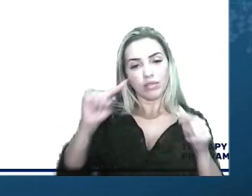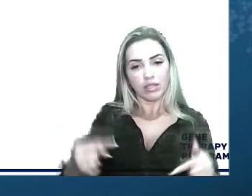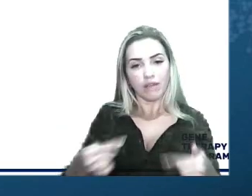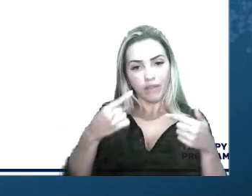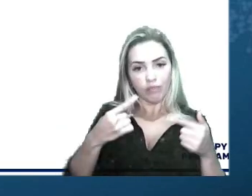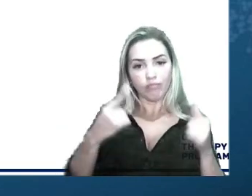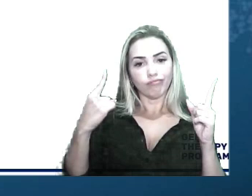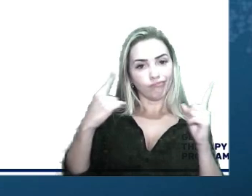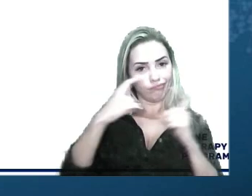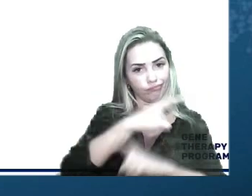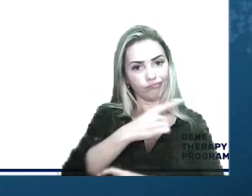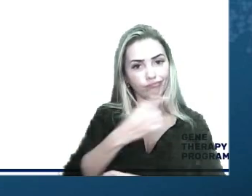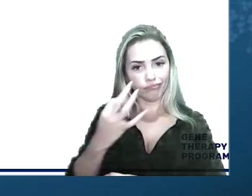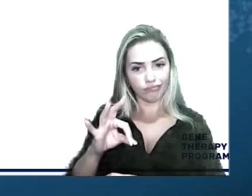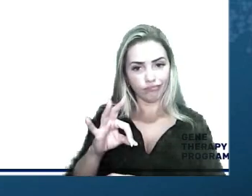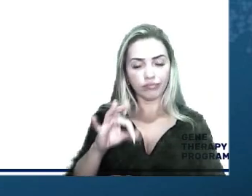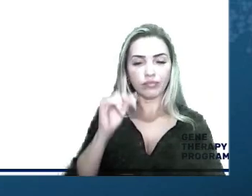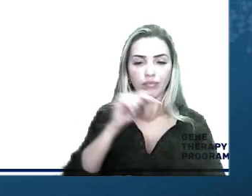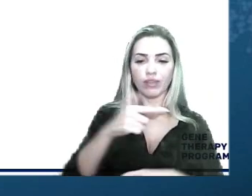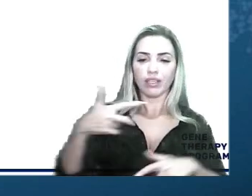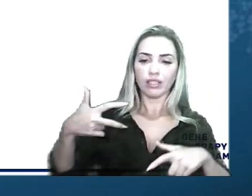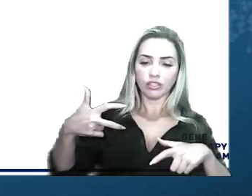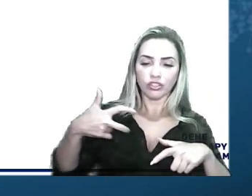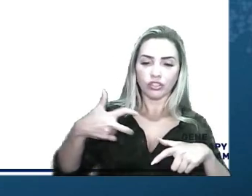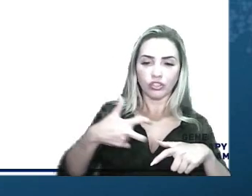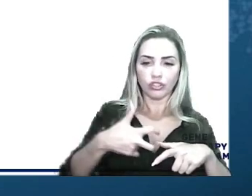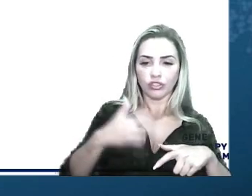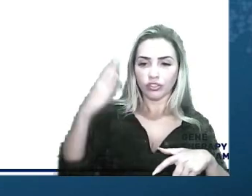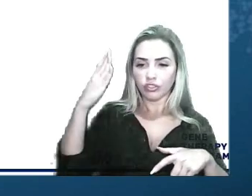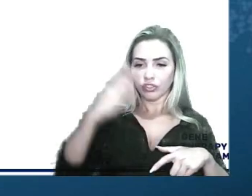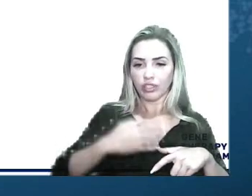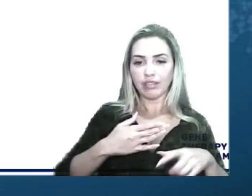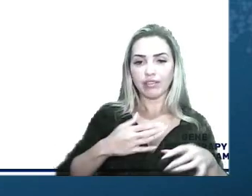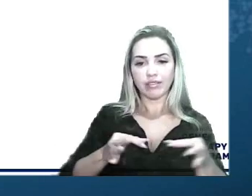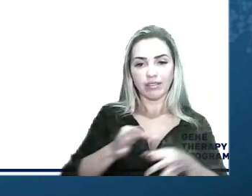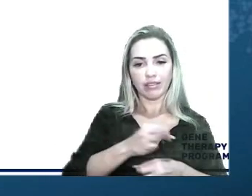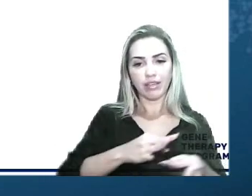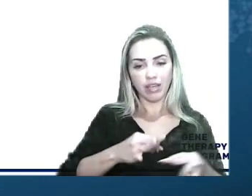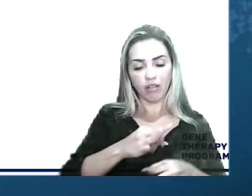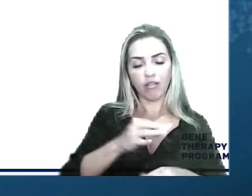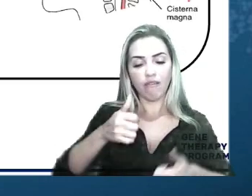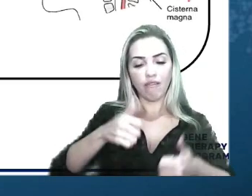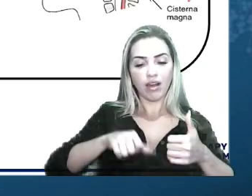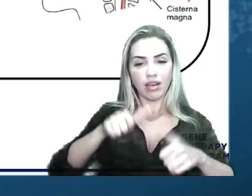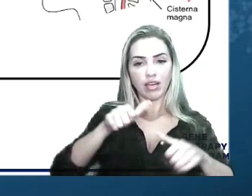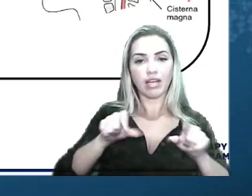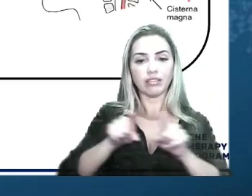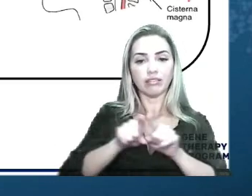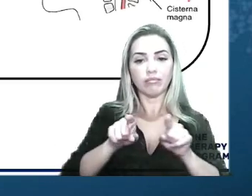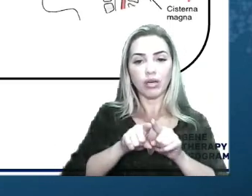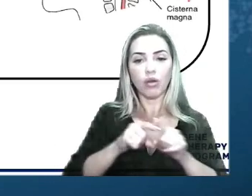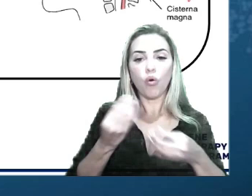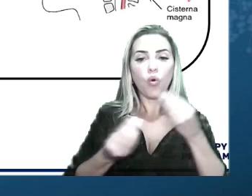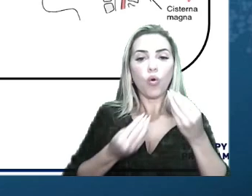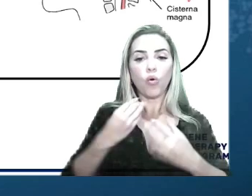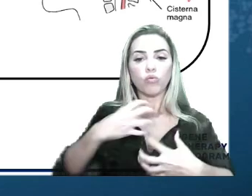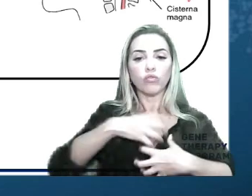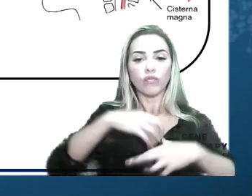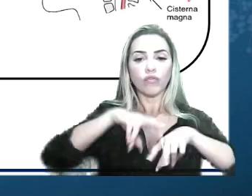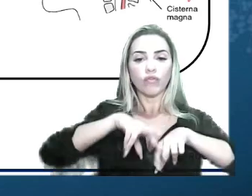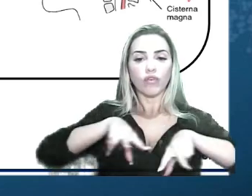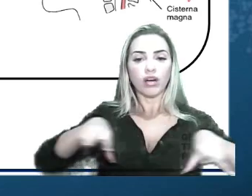muito difícil, essa injeção direta, e avaliamos as formas